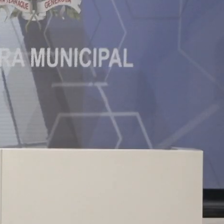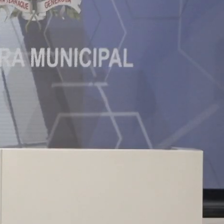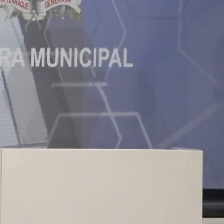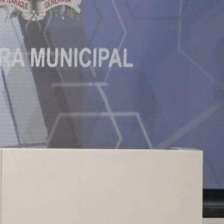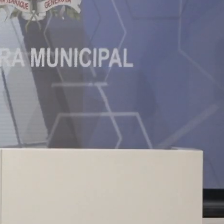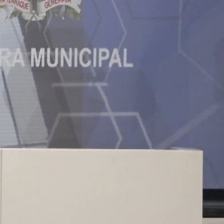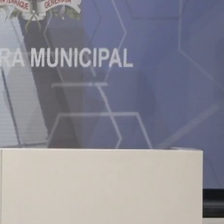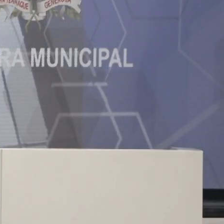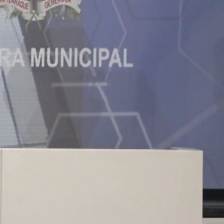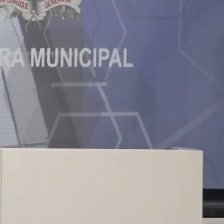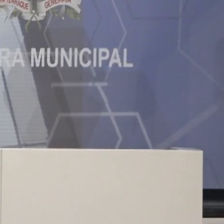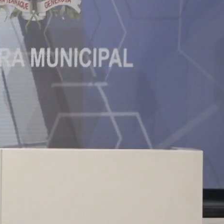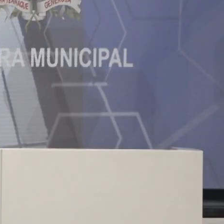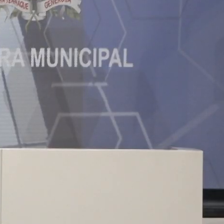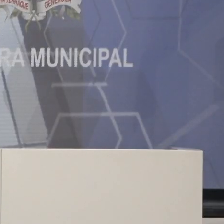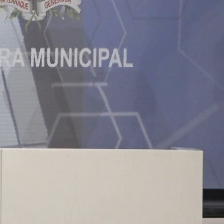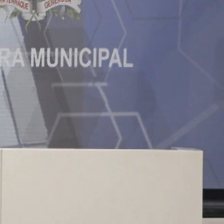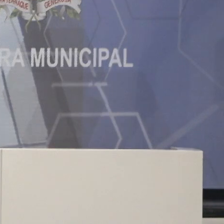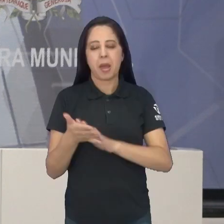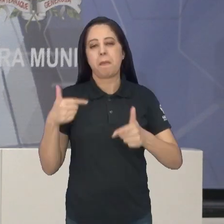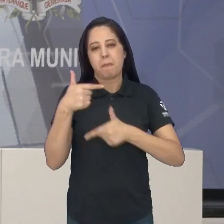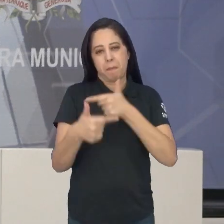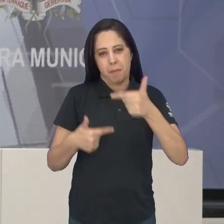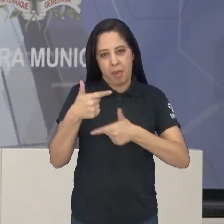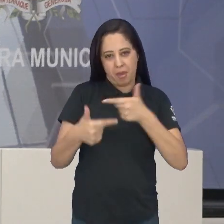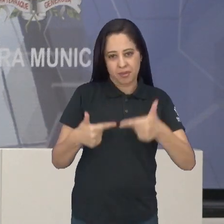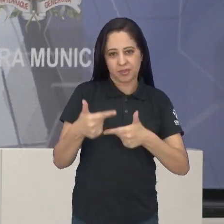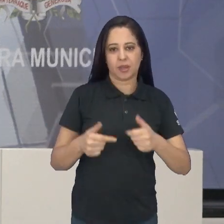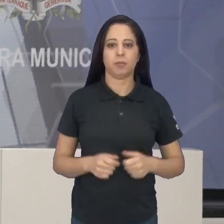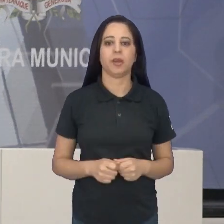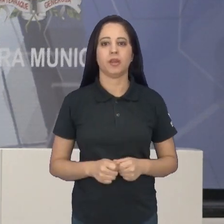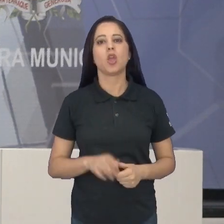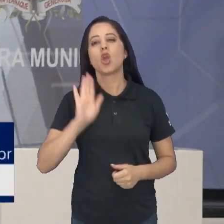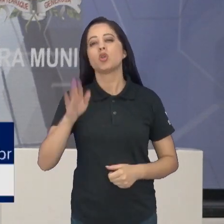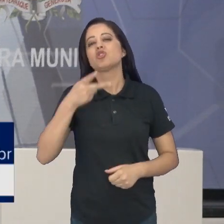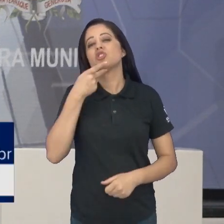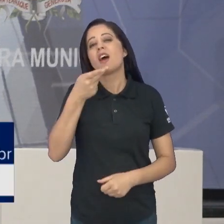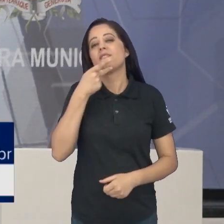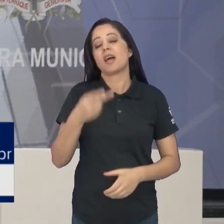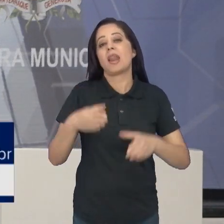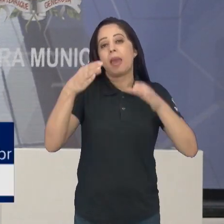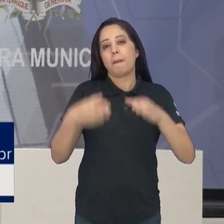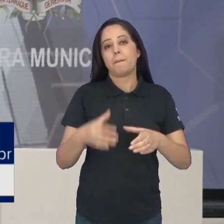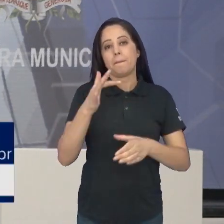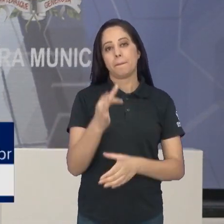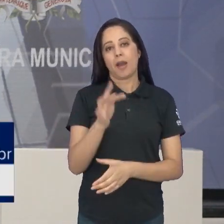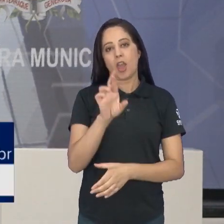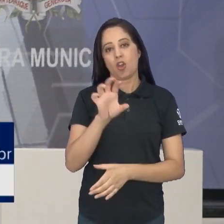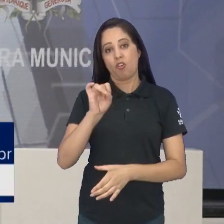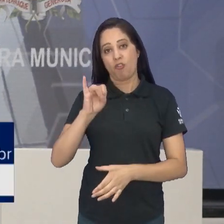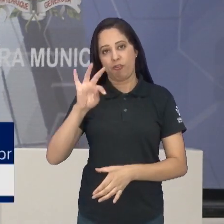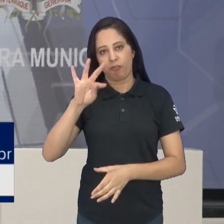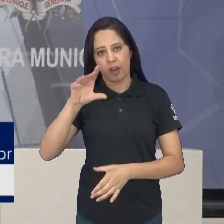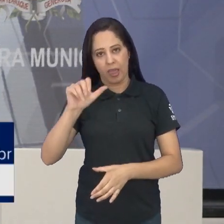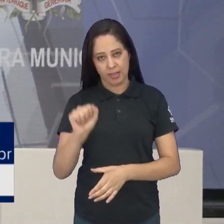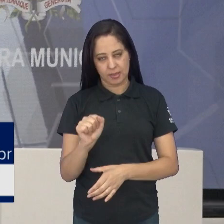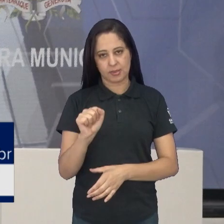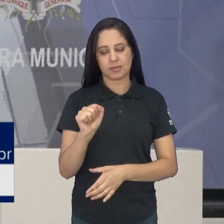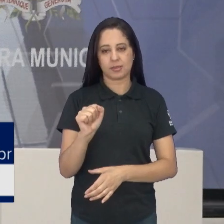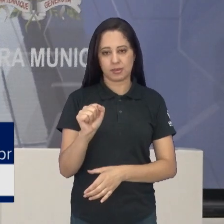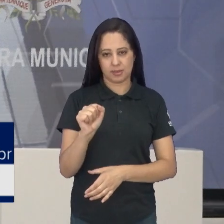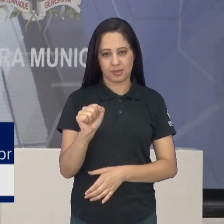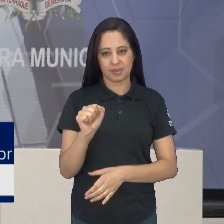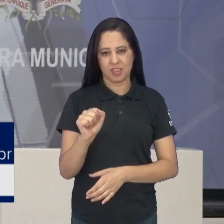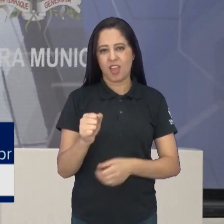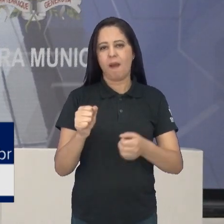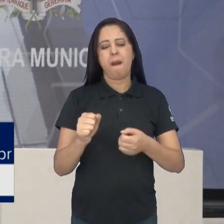região, mas em toda a cidade, sempre atendendo. Bom, citei aqui os Freitas, que é da Secretaria de Manutenção da cidade. Tem